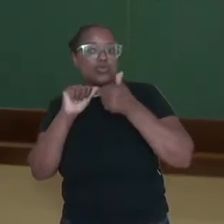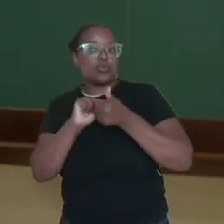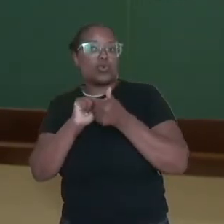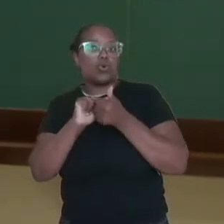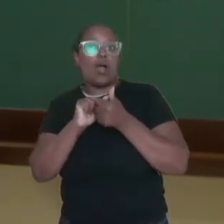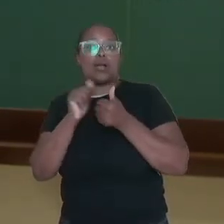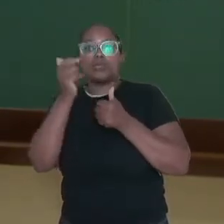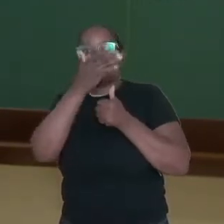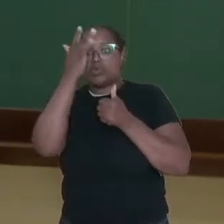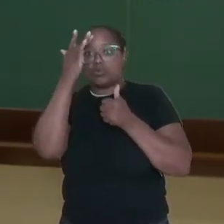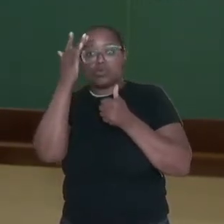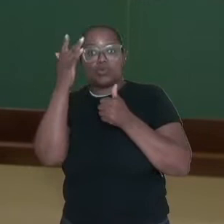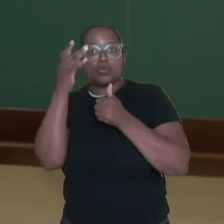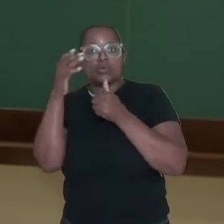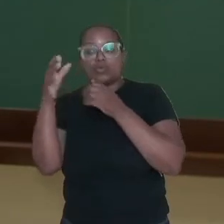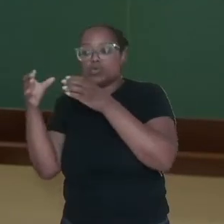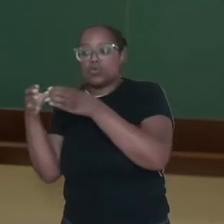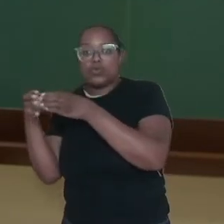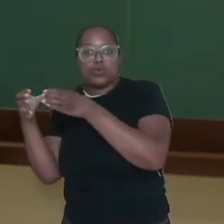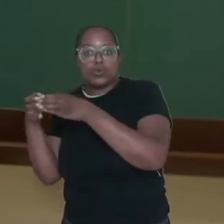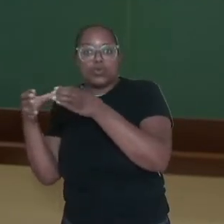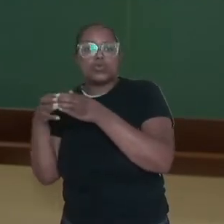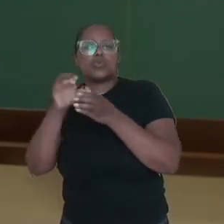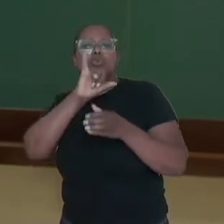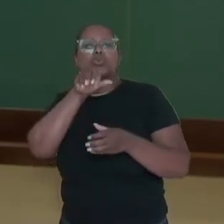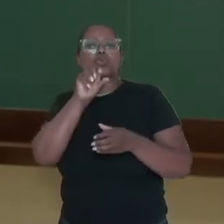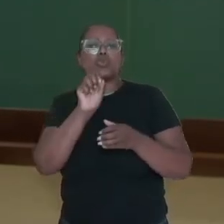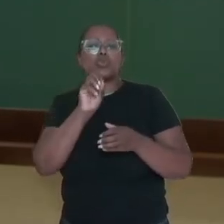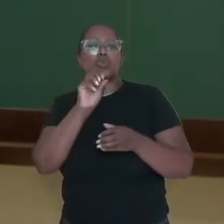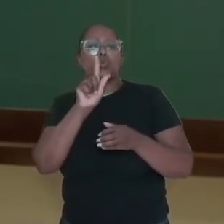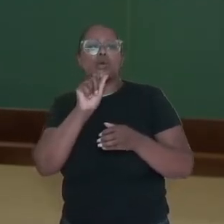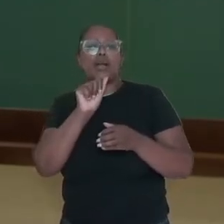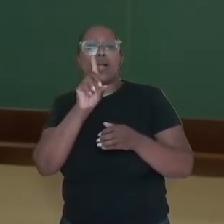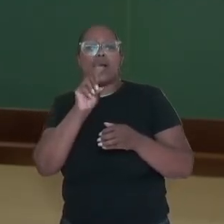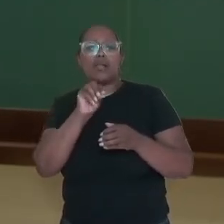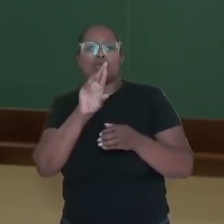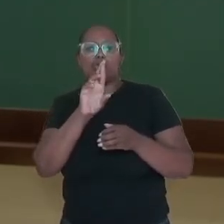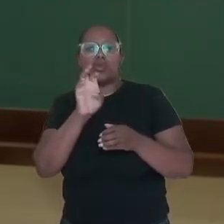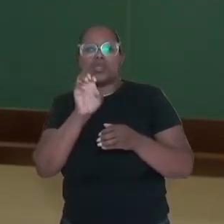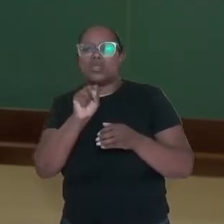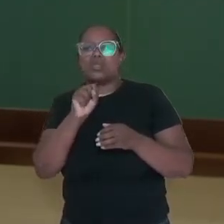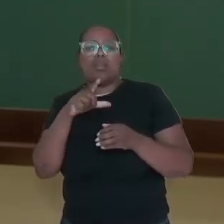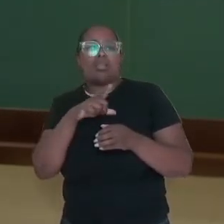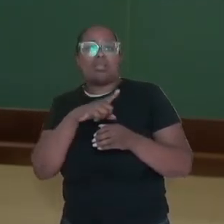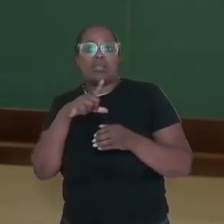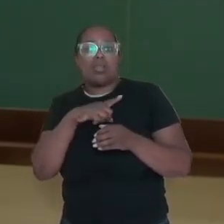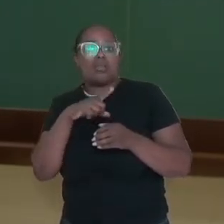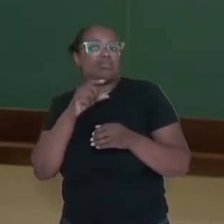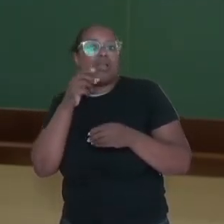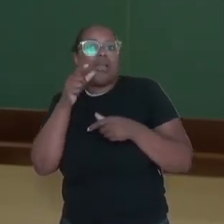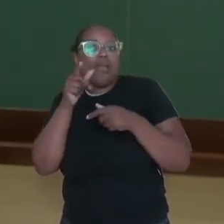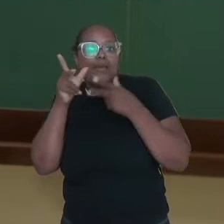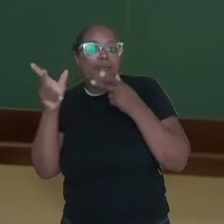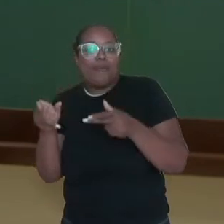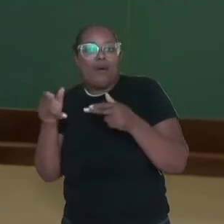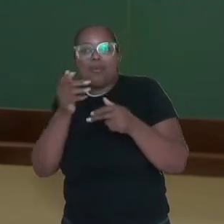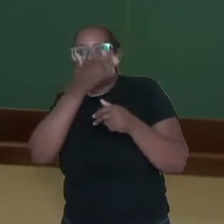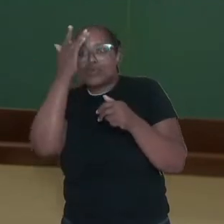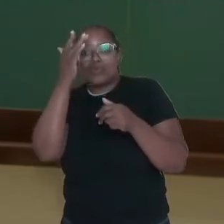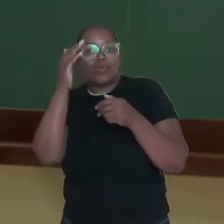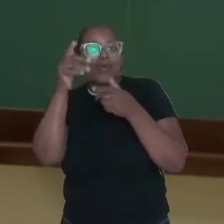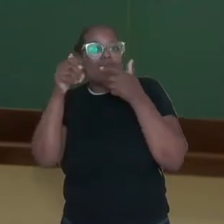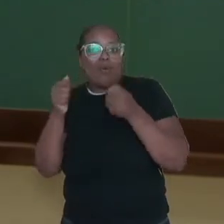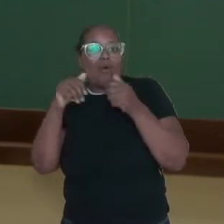os competidores, né, os jogadores, eles têm quase o mesmo status de um atleta profissional. E